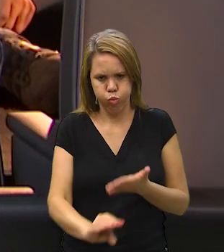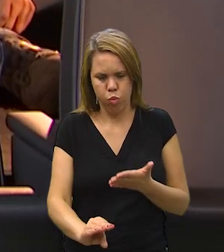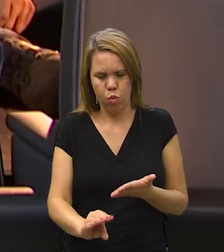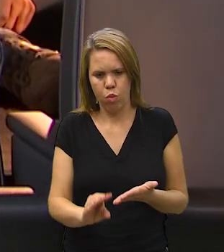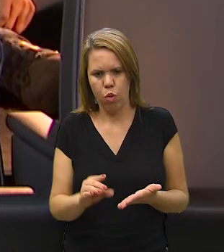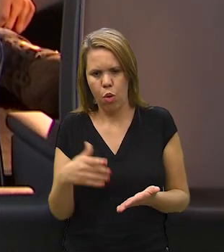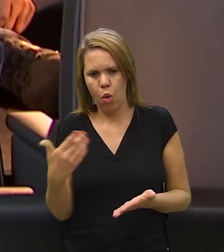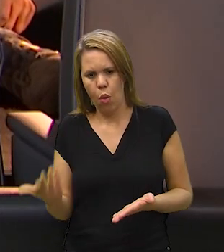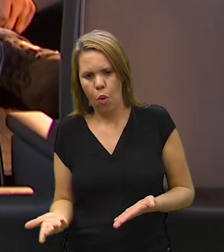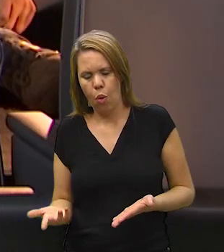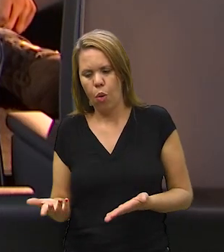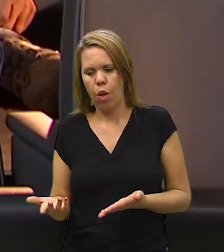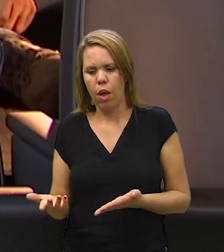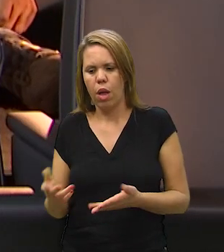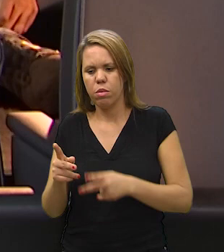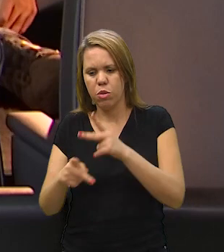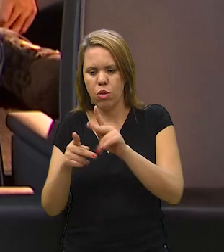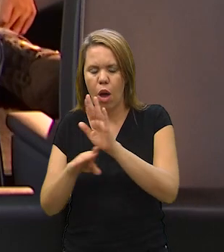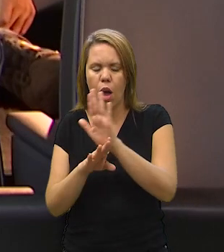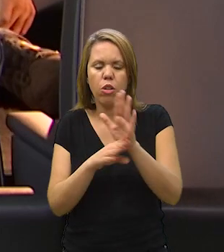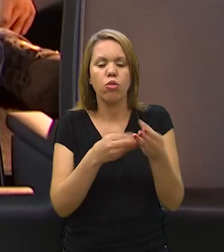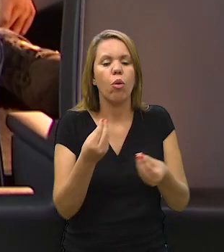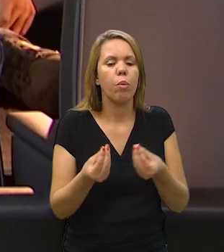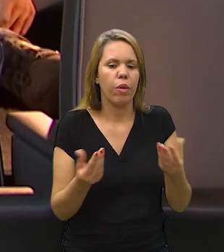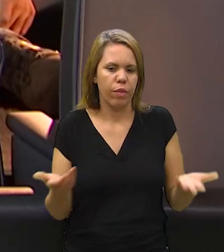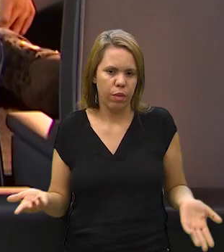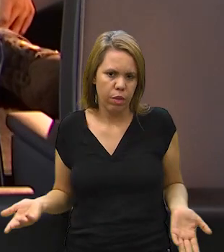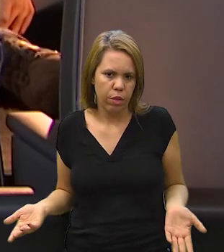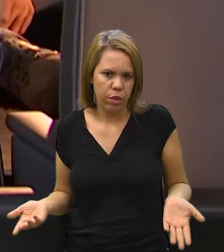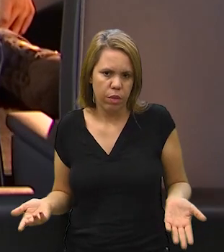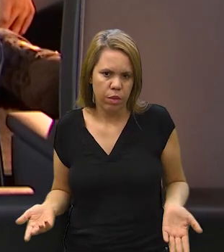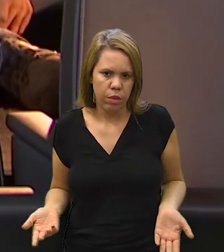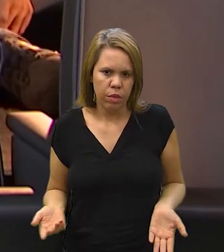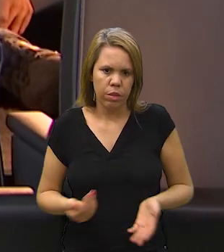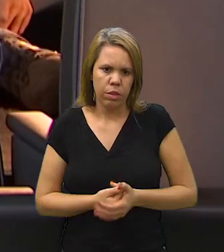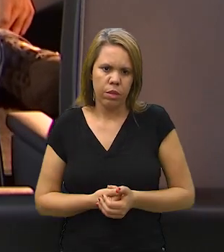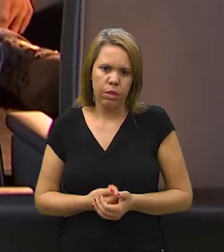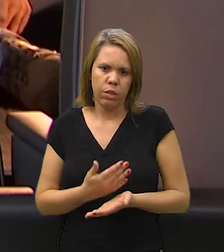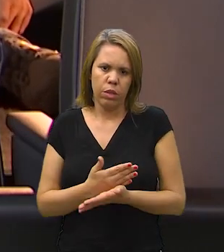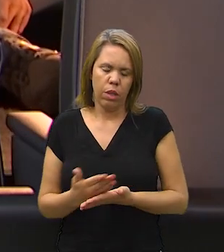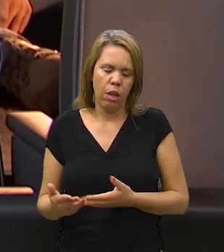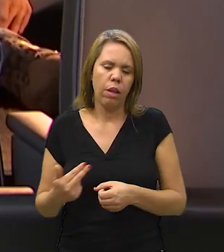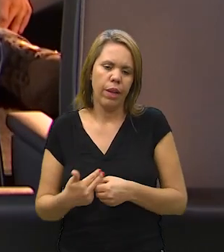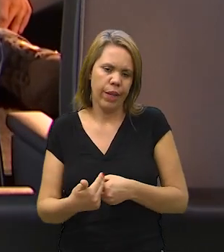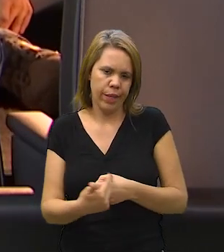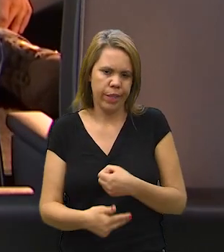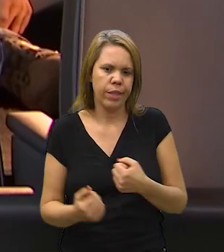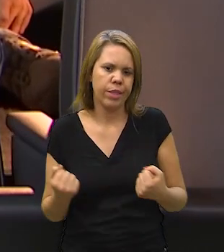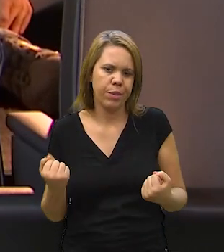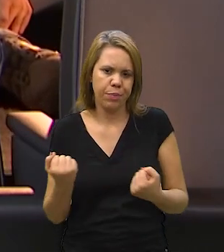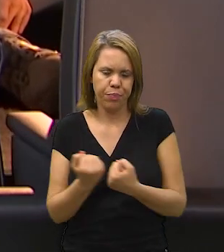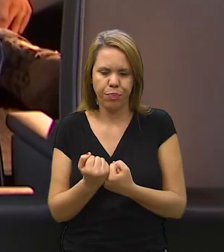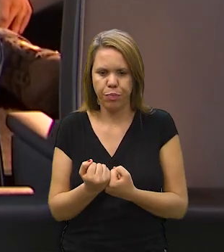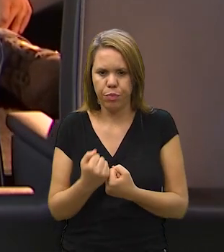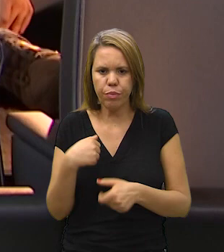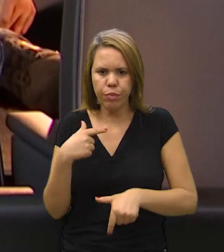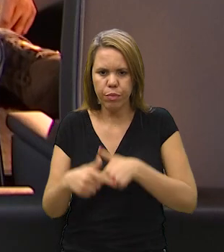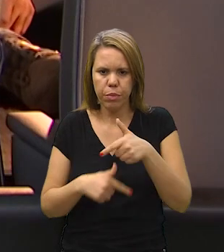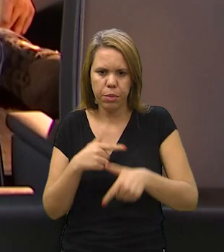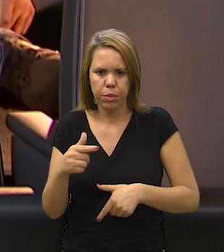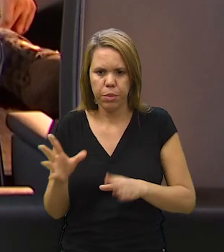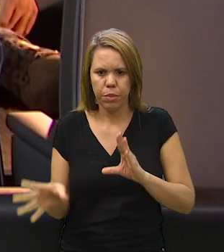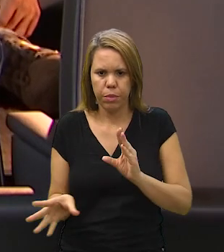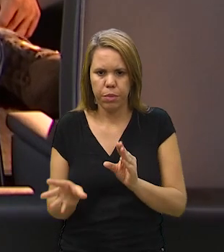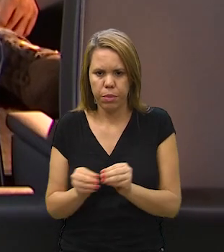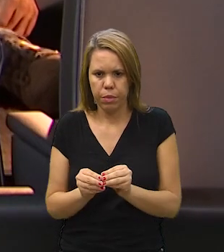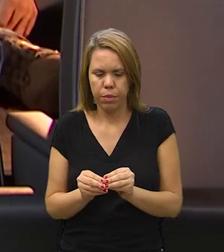financiamento, ou seja, financiamento coletivo, como é que foi? O financiamento inicial veio da Unicamp, né? Como é um trabalho